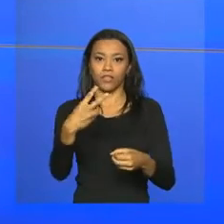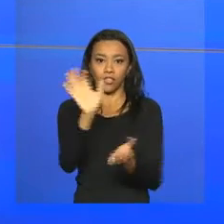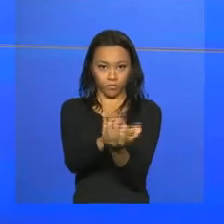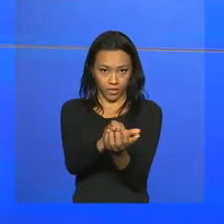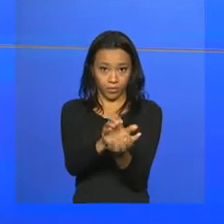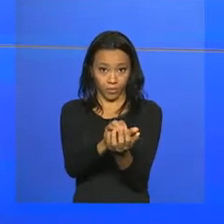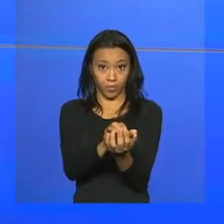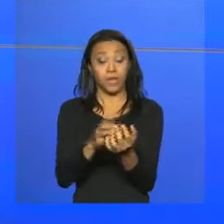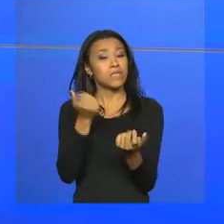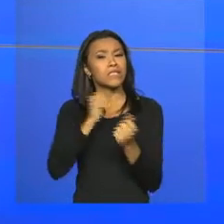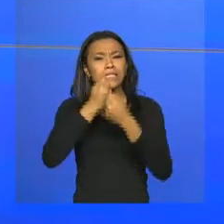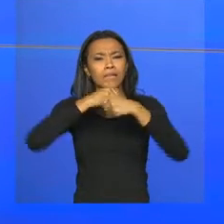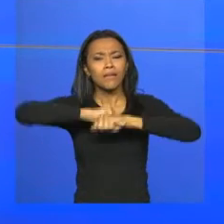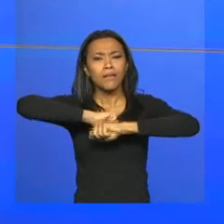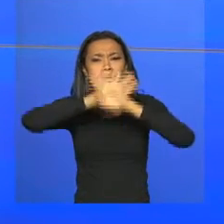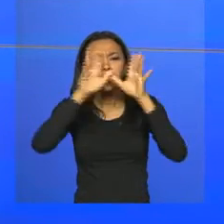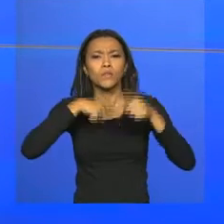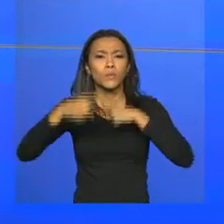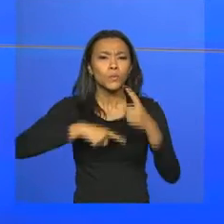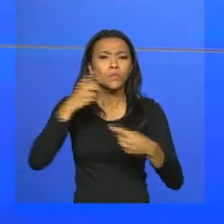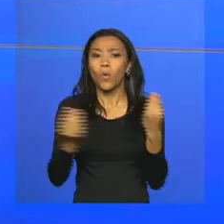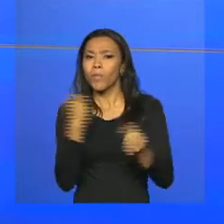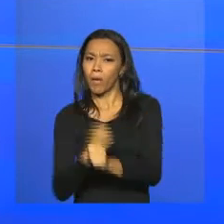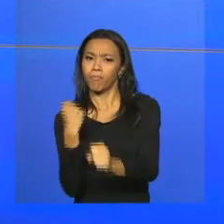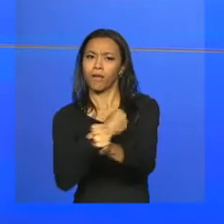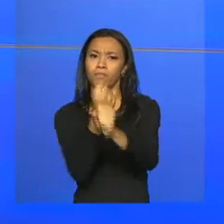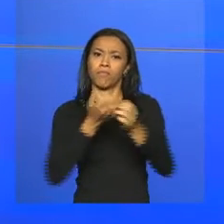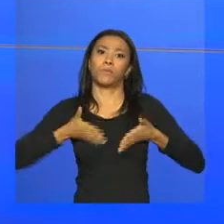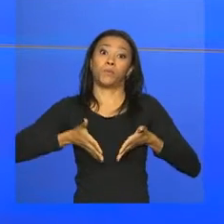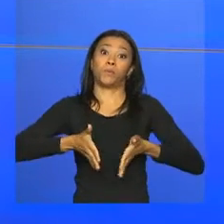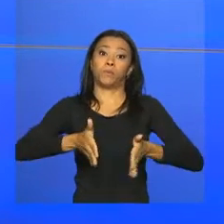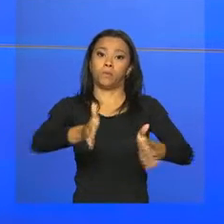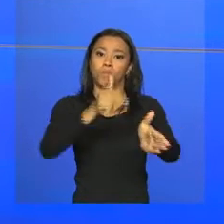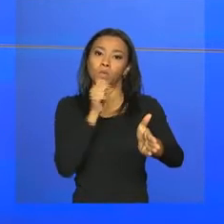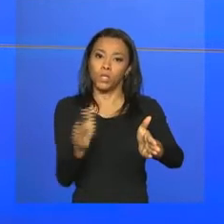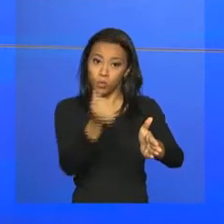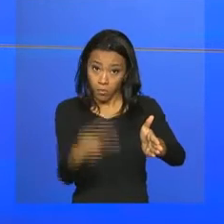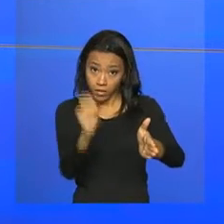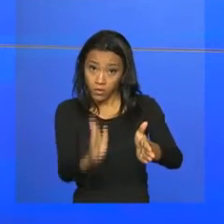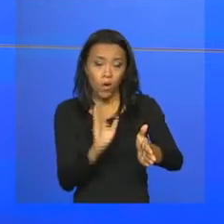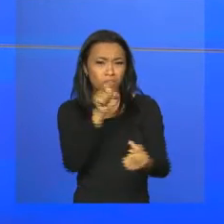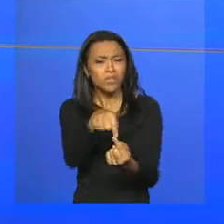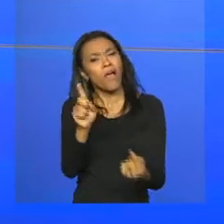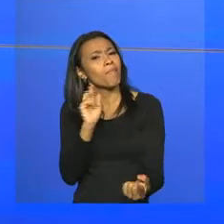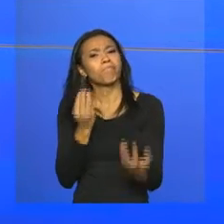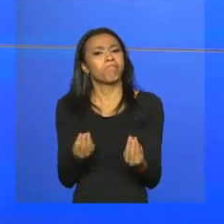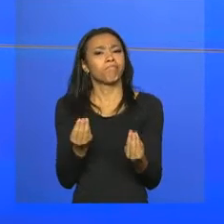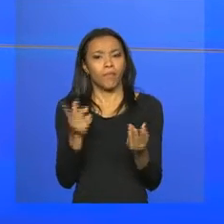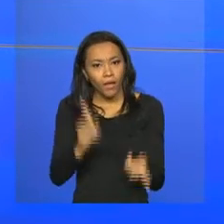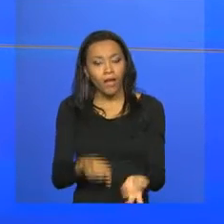captação para esclarecer dúvidas sobre a maior obra de infraestrutura hídrica do país a iniciativa busca mostrar os benefícios